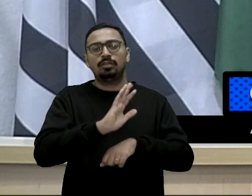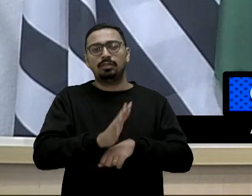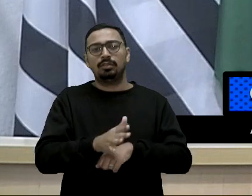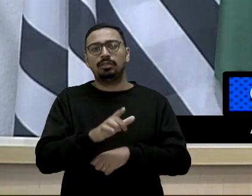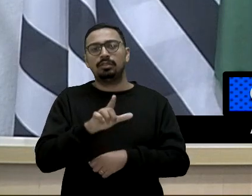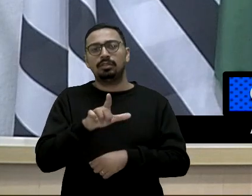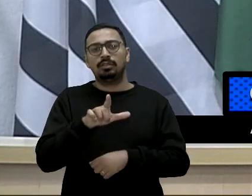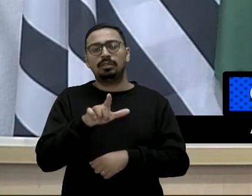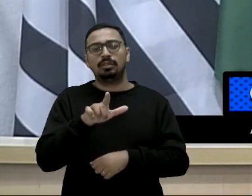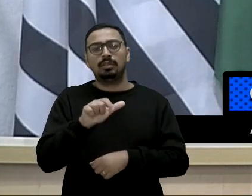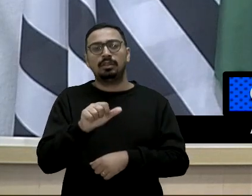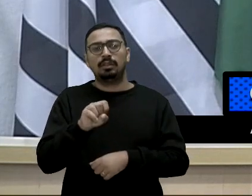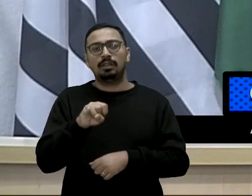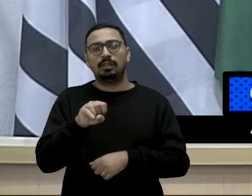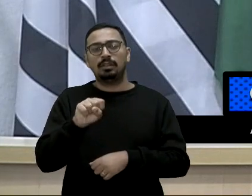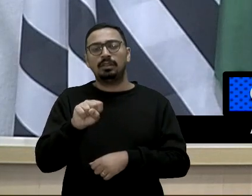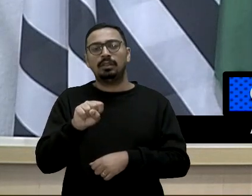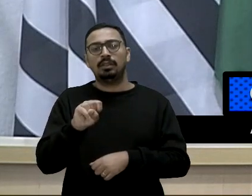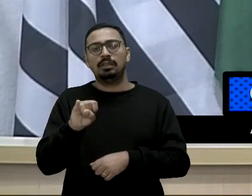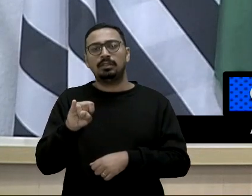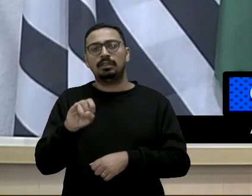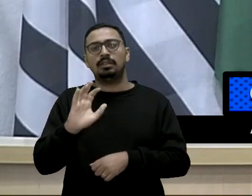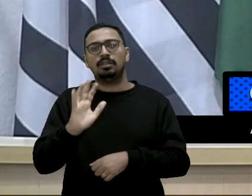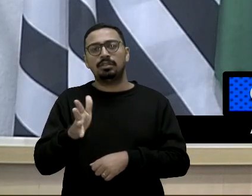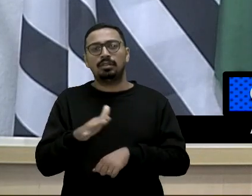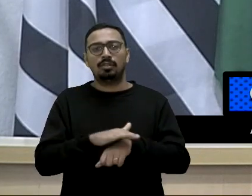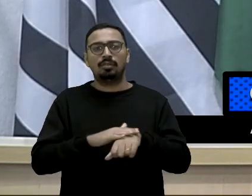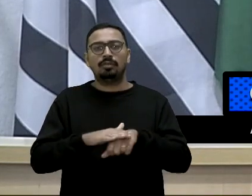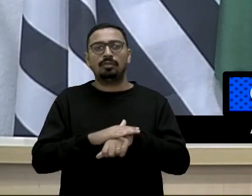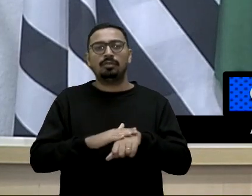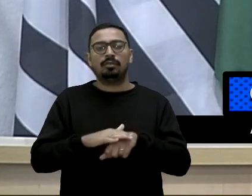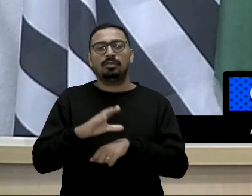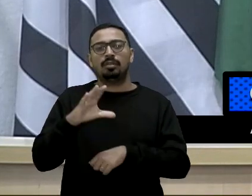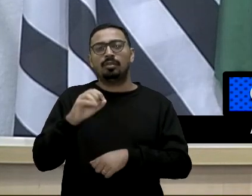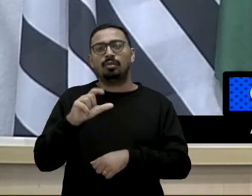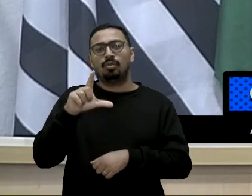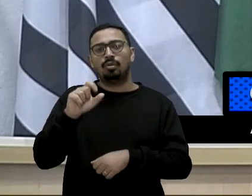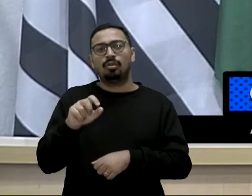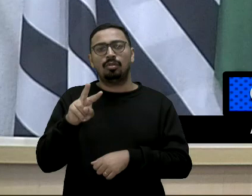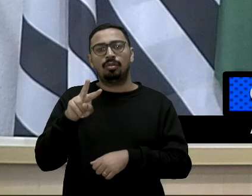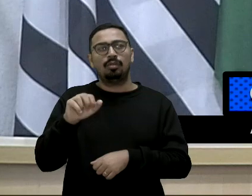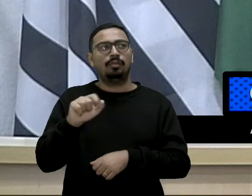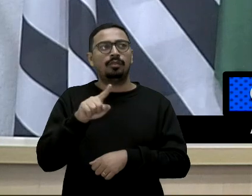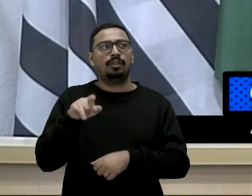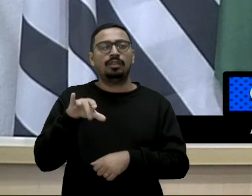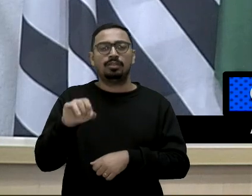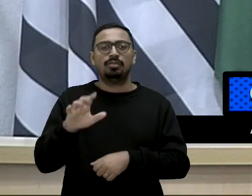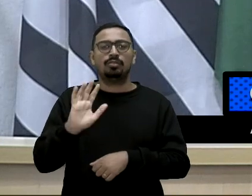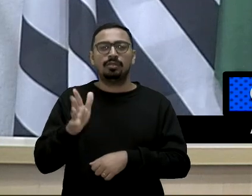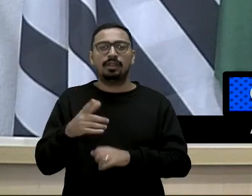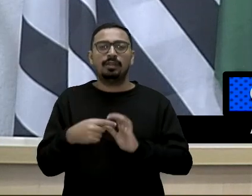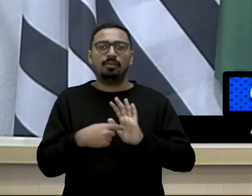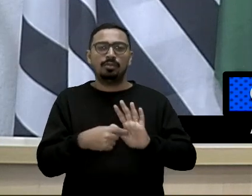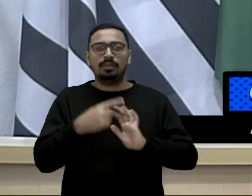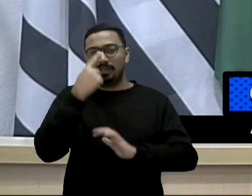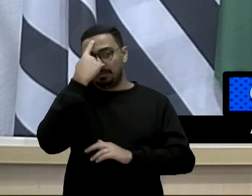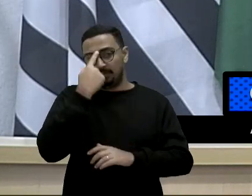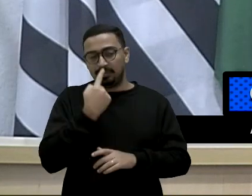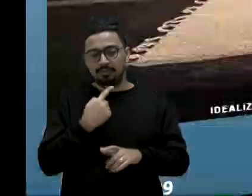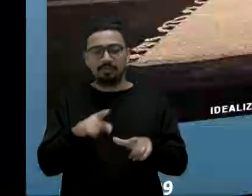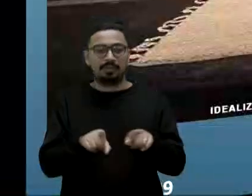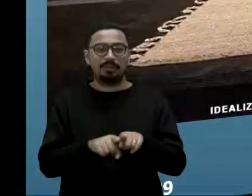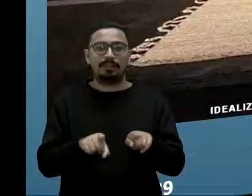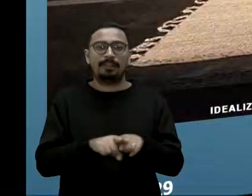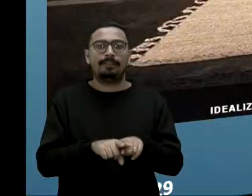Laíse, né, que eu até falei com você sobre o colo vazio, eu queria que colocasse imagens, assim, por favor, e sugeri para que